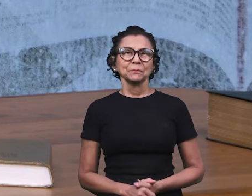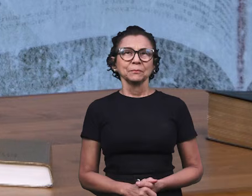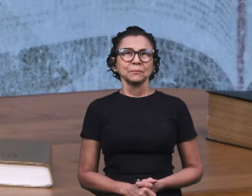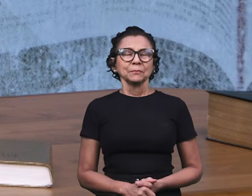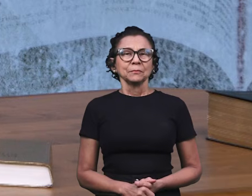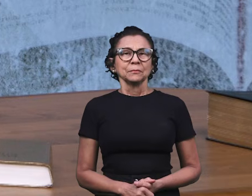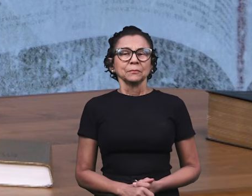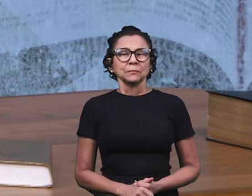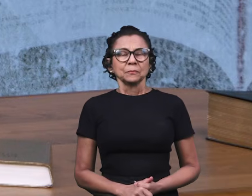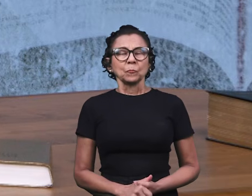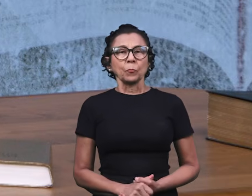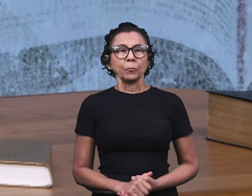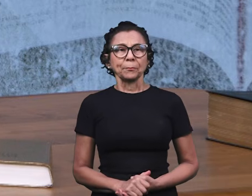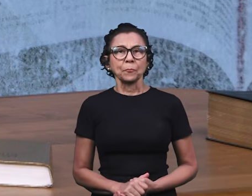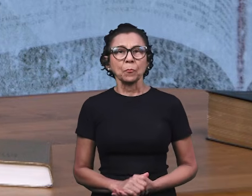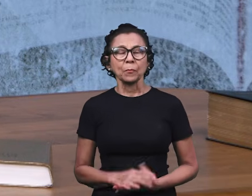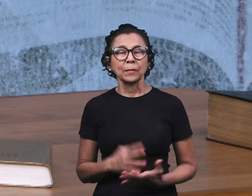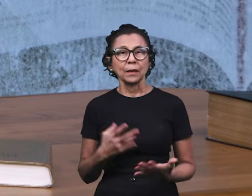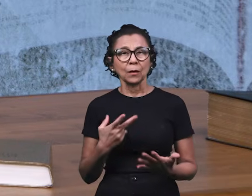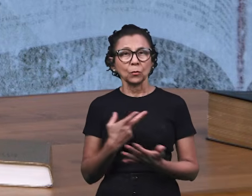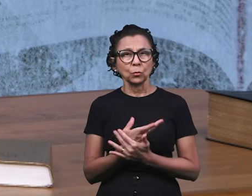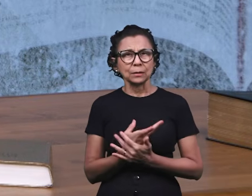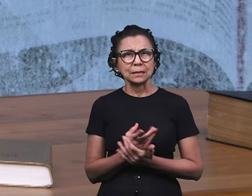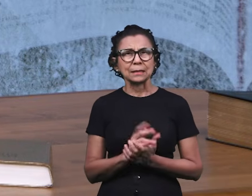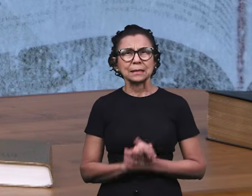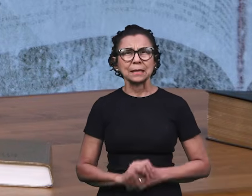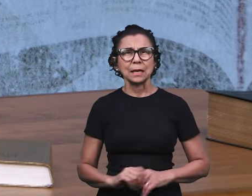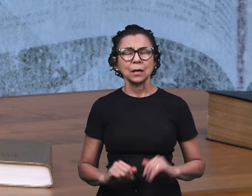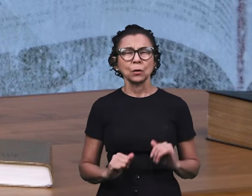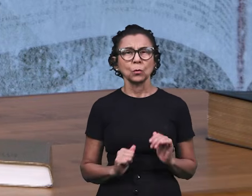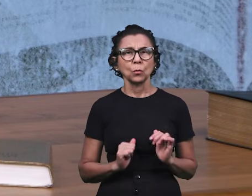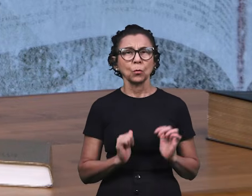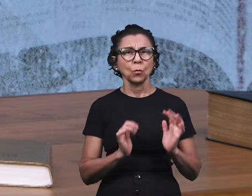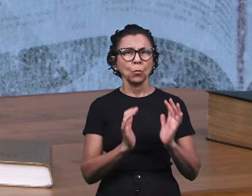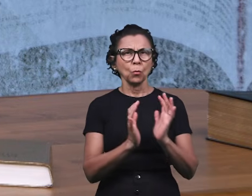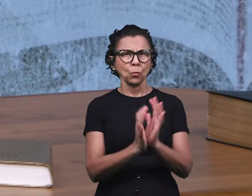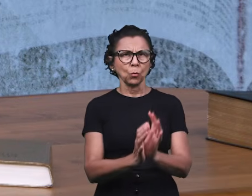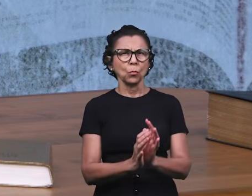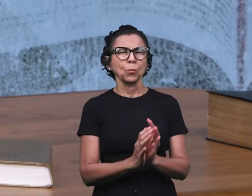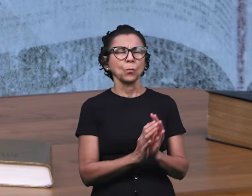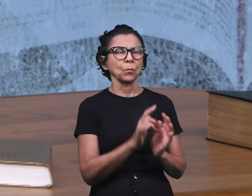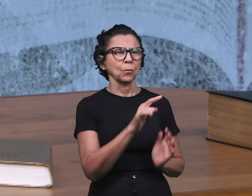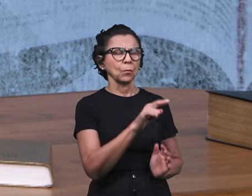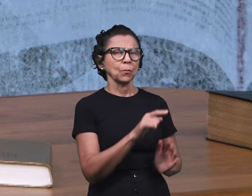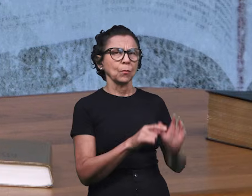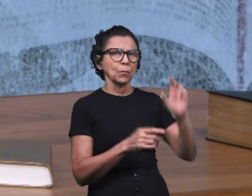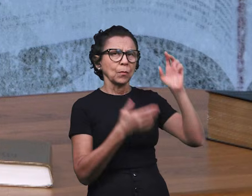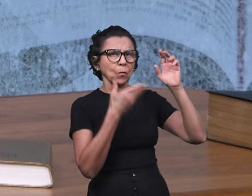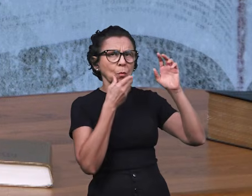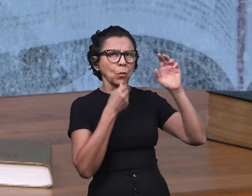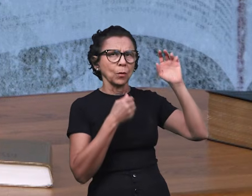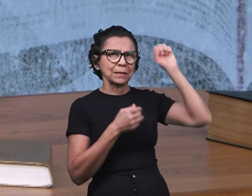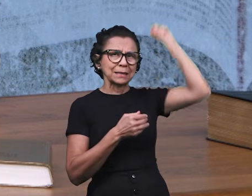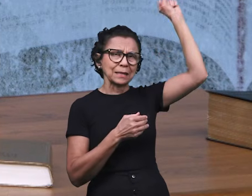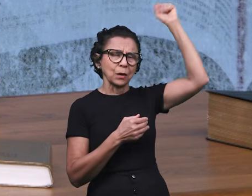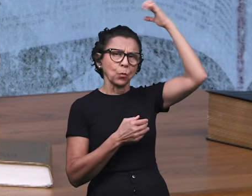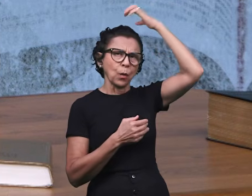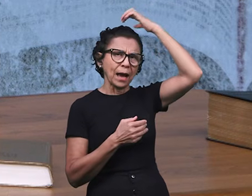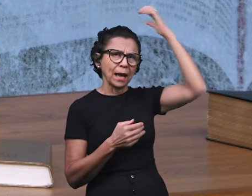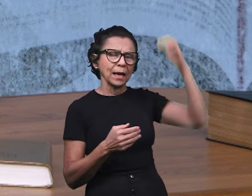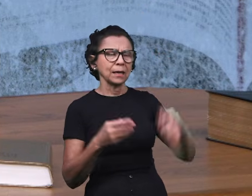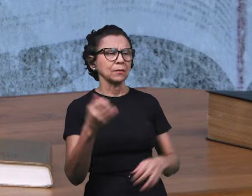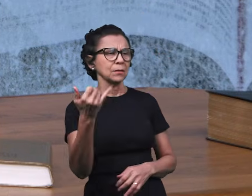E vieram os zifeus a Saul a Gibeá, dizendo: não está